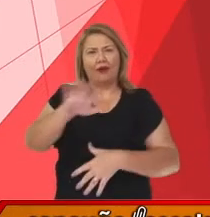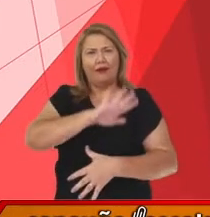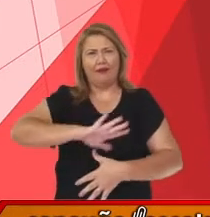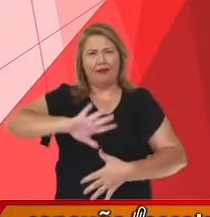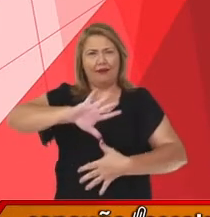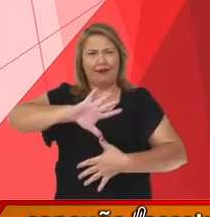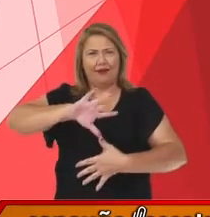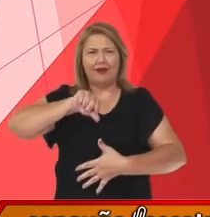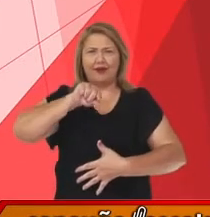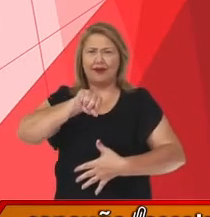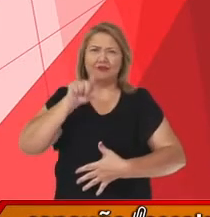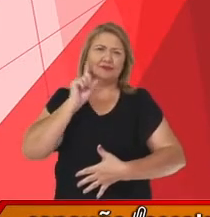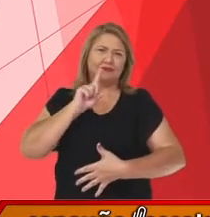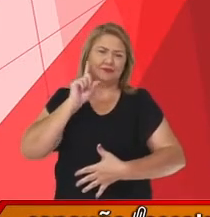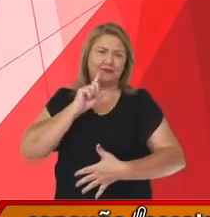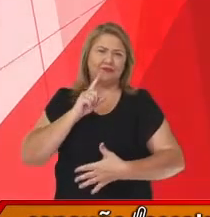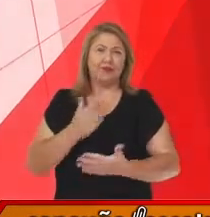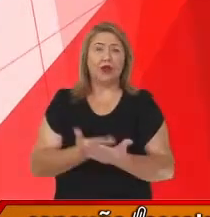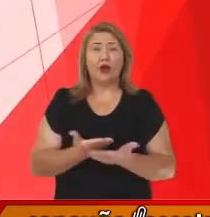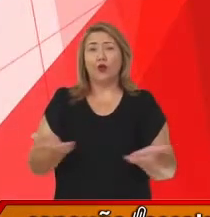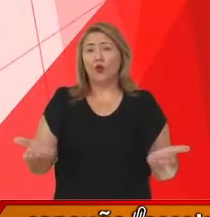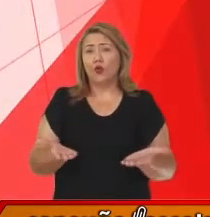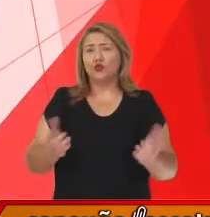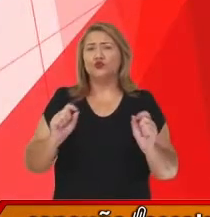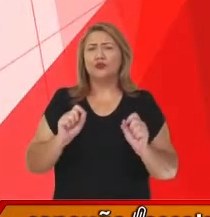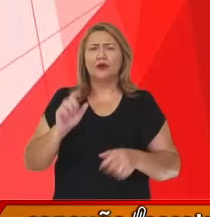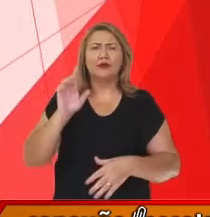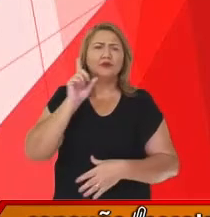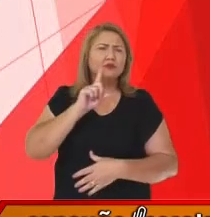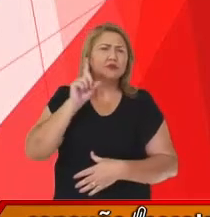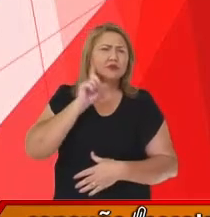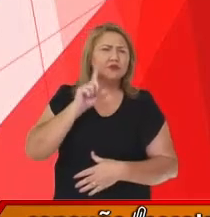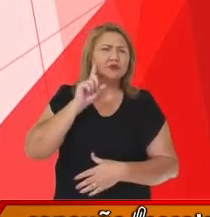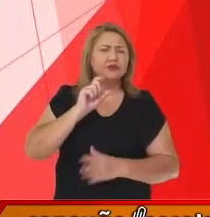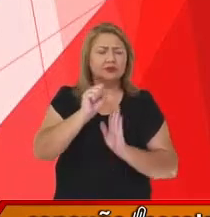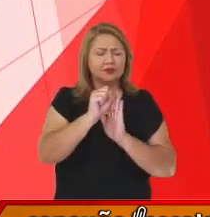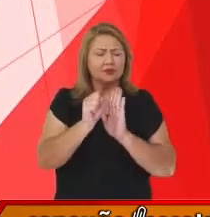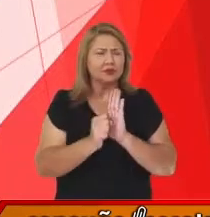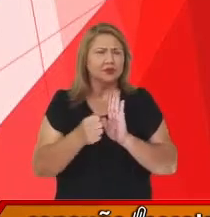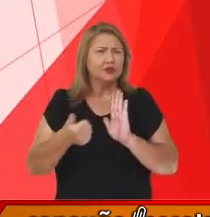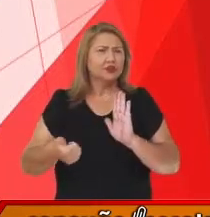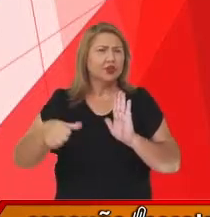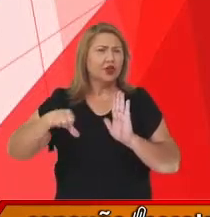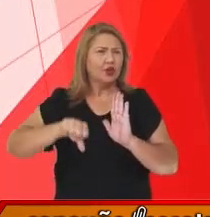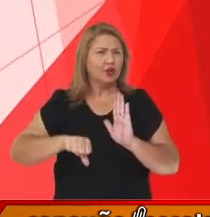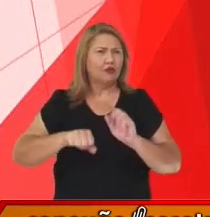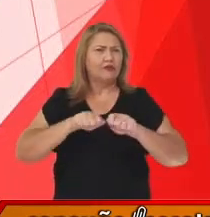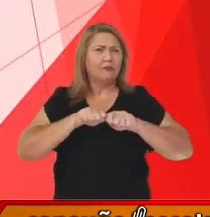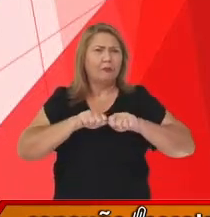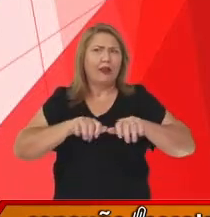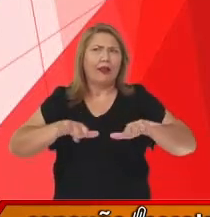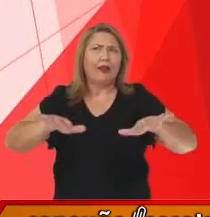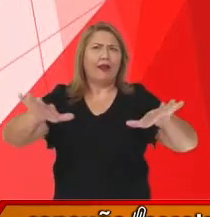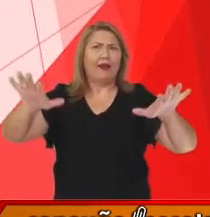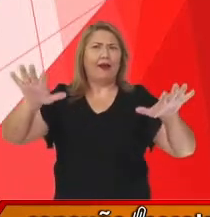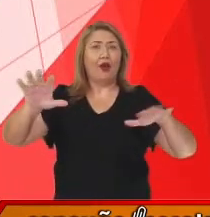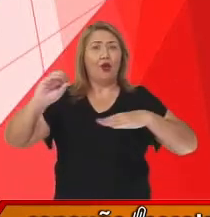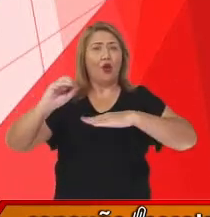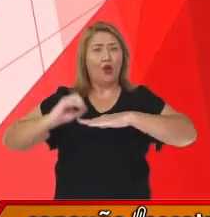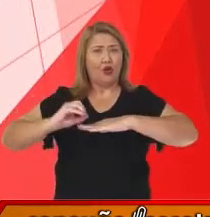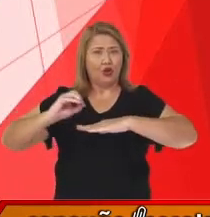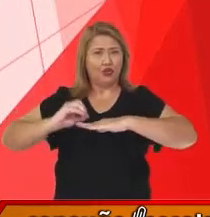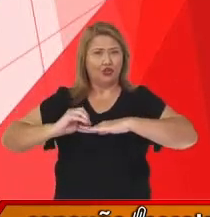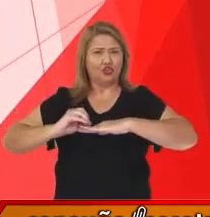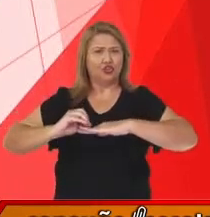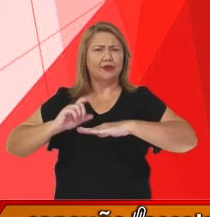aula, então, estudaremos os Estados Unidos no século XIX, a expansão para o Oeste